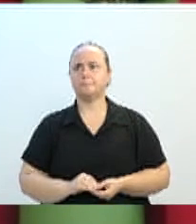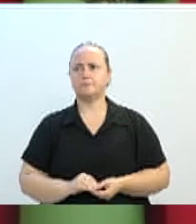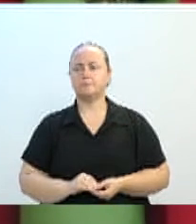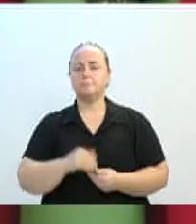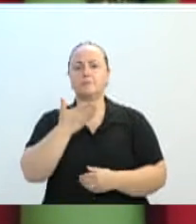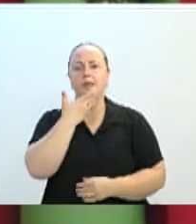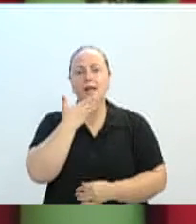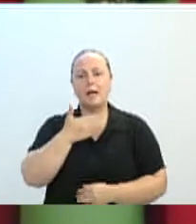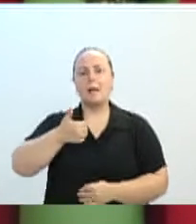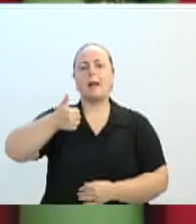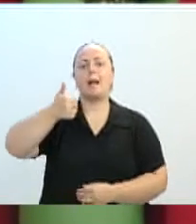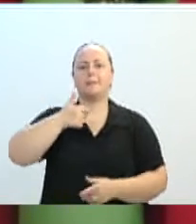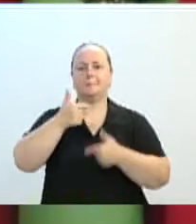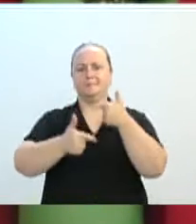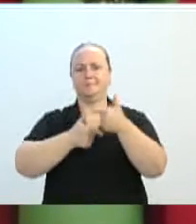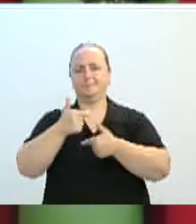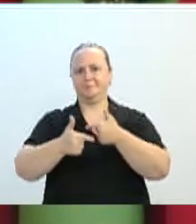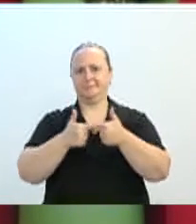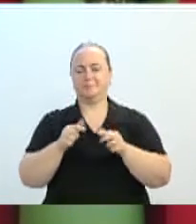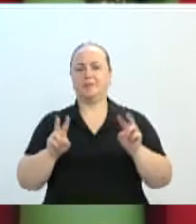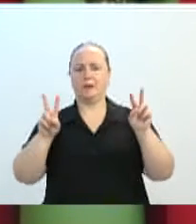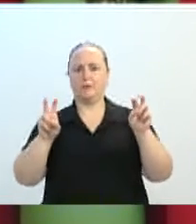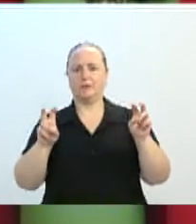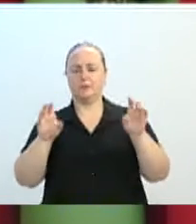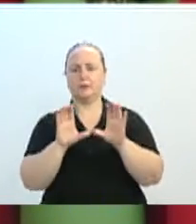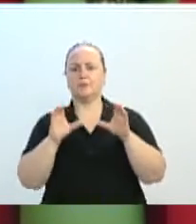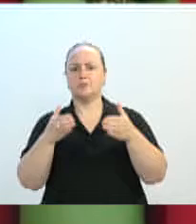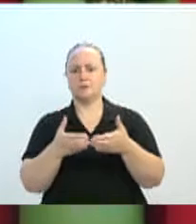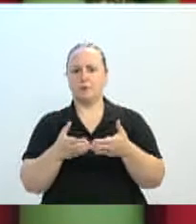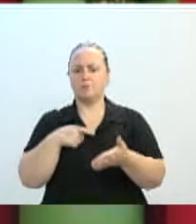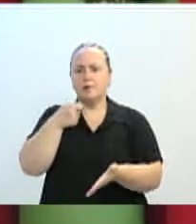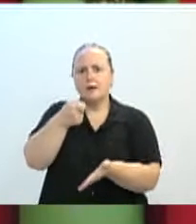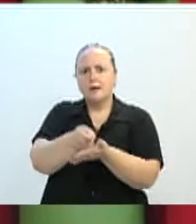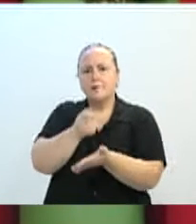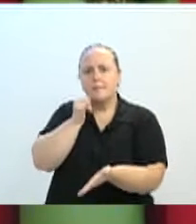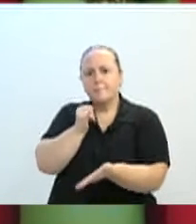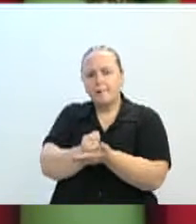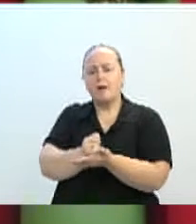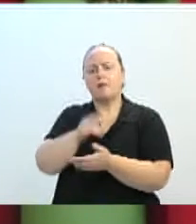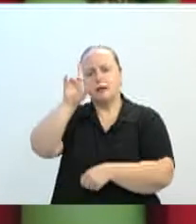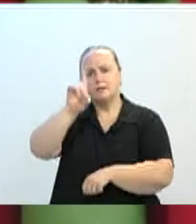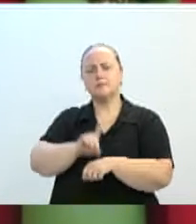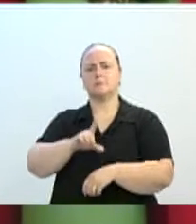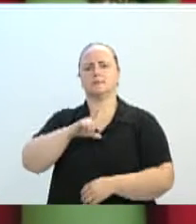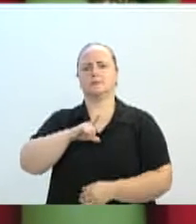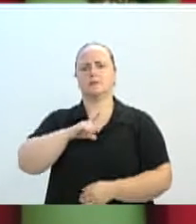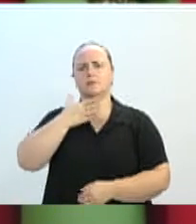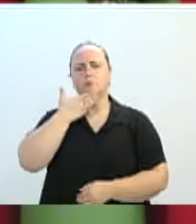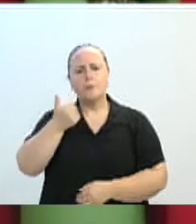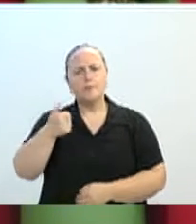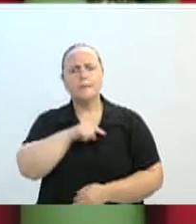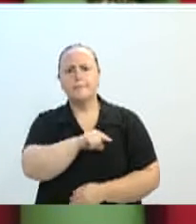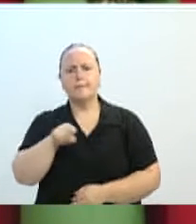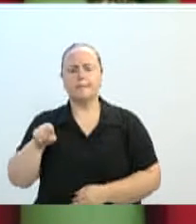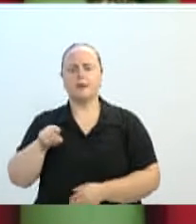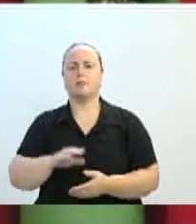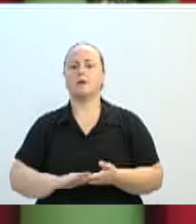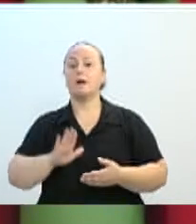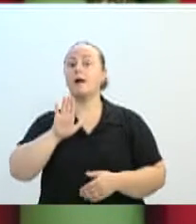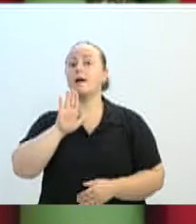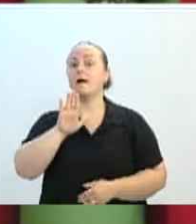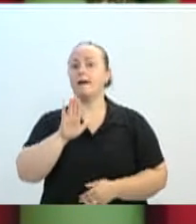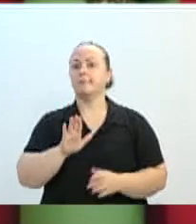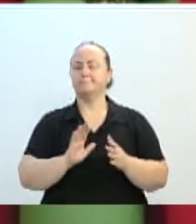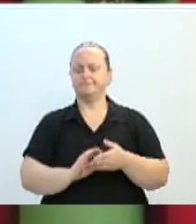melhoria dos serviços prestados em relação à comunidade que paga os impostos e que tem esse esse direito e quanto o processo de exclusão Só pra